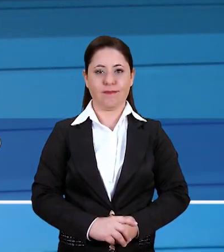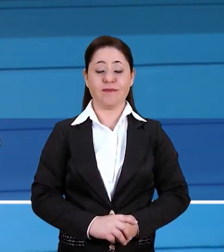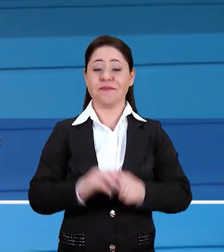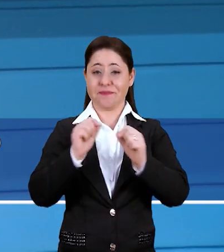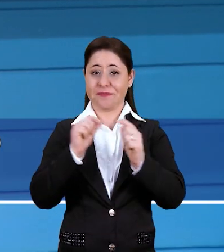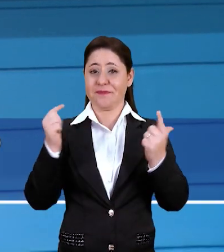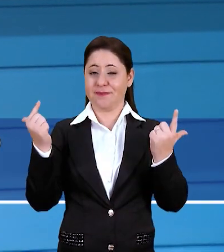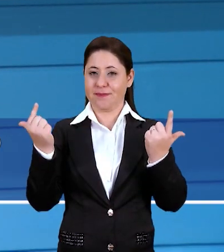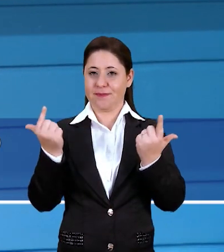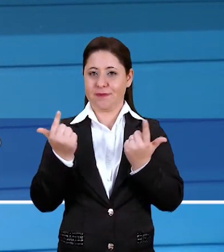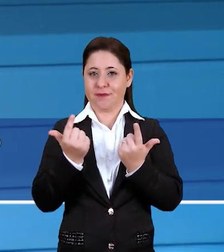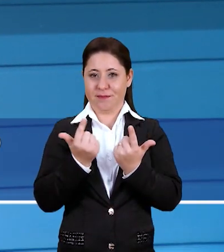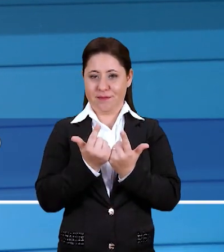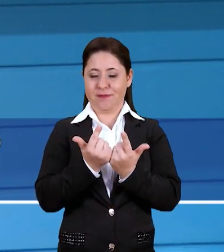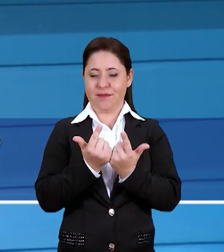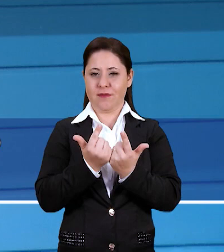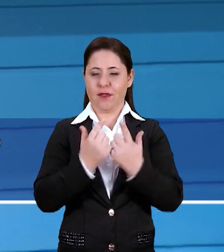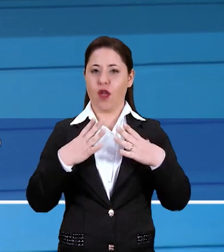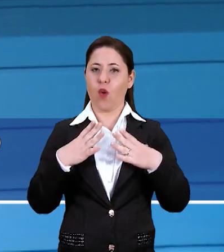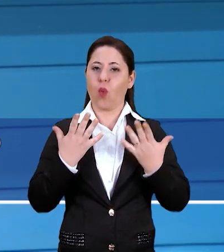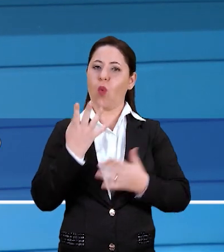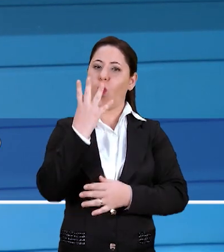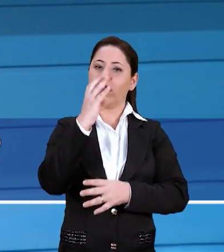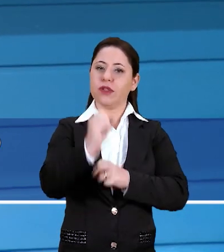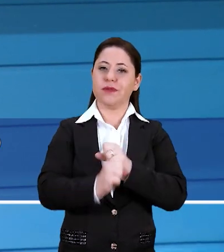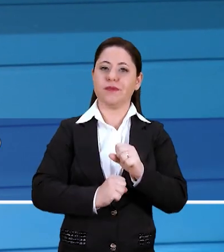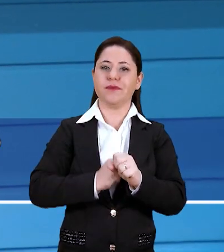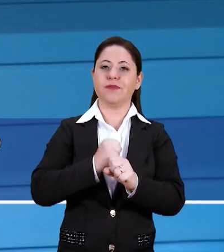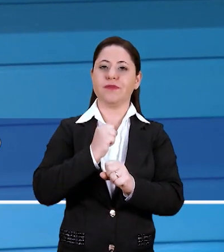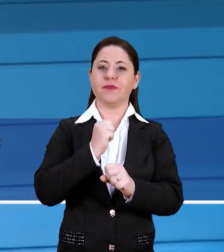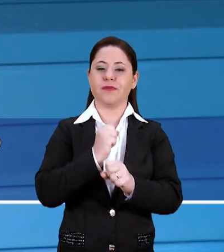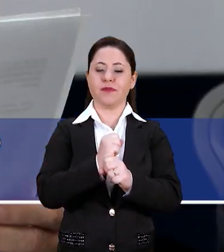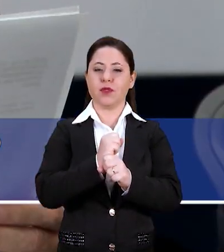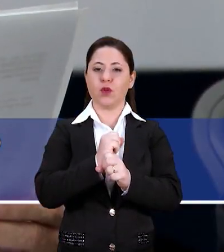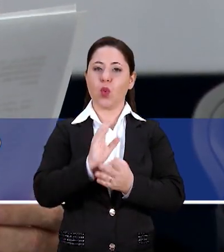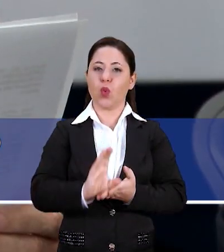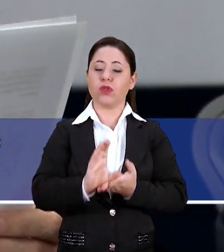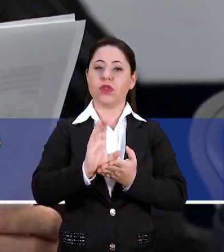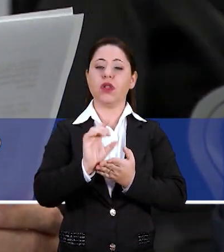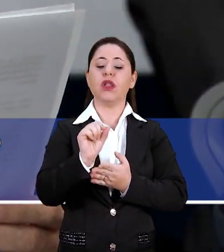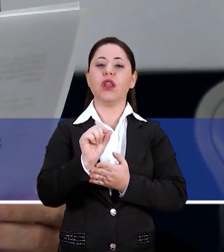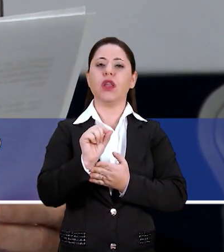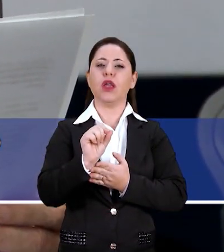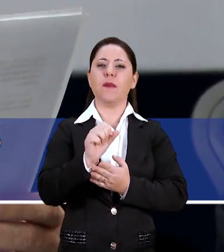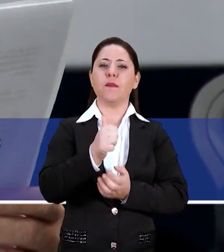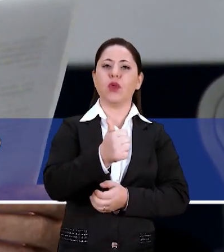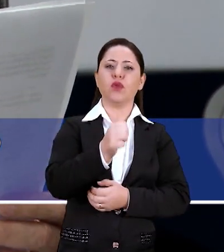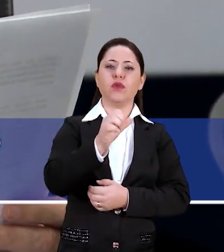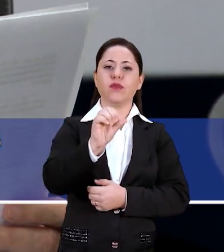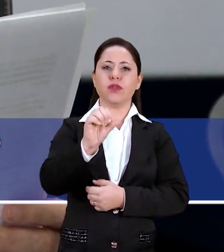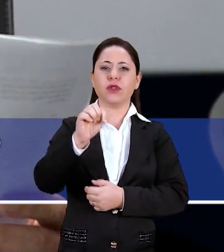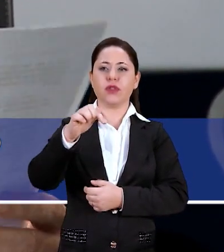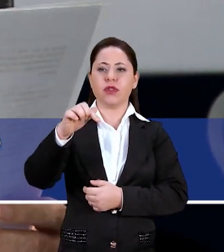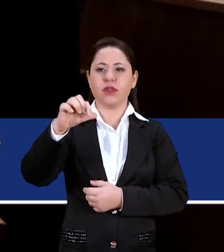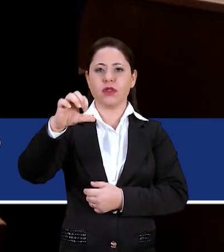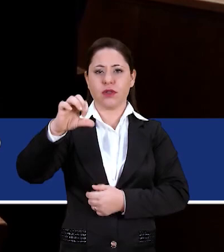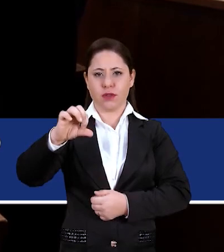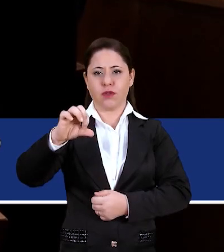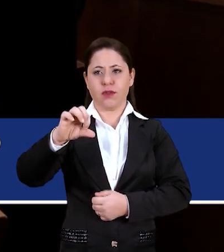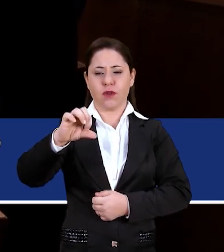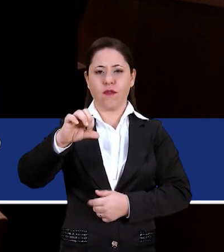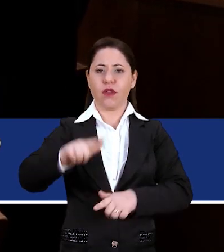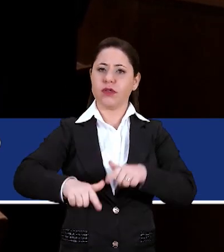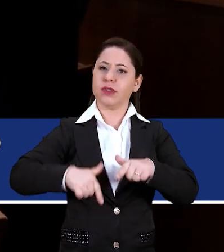A Assembleia Legislativa comemorou os 40 anos do Conselho, que desde 1979